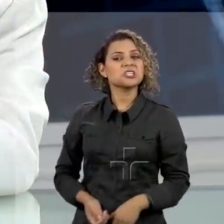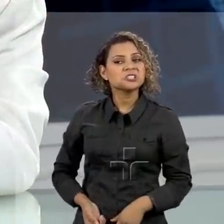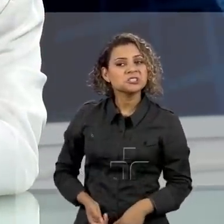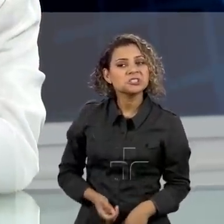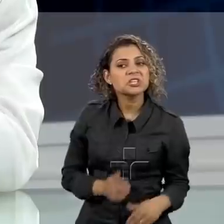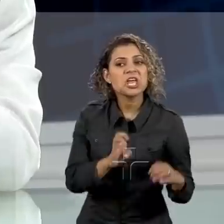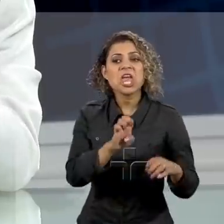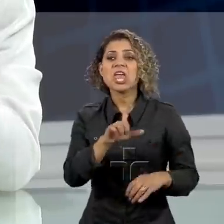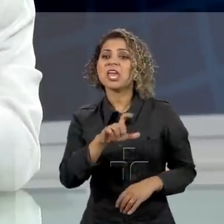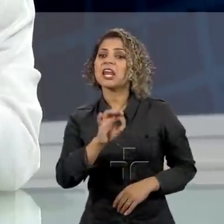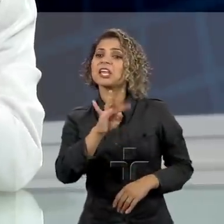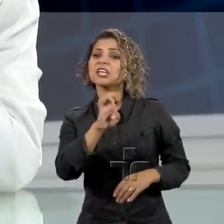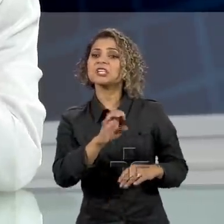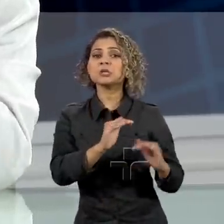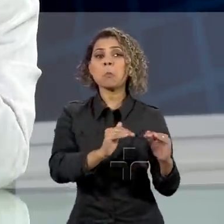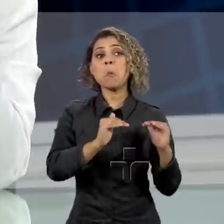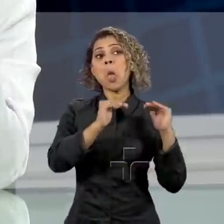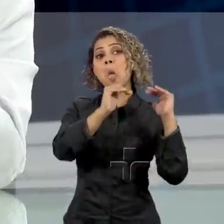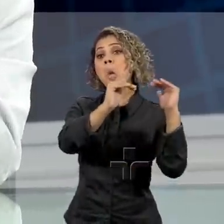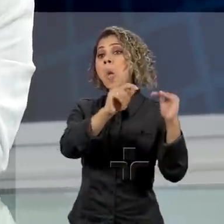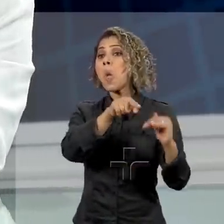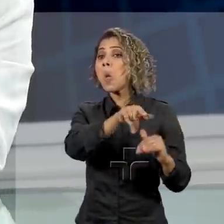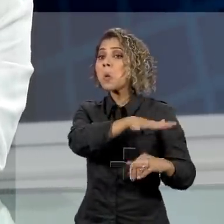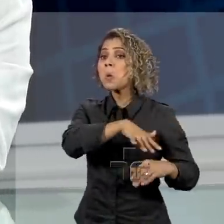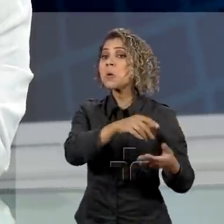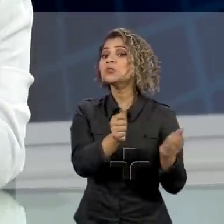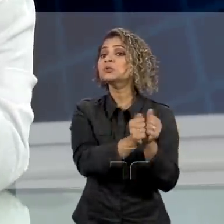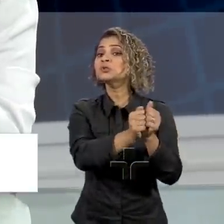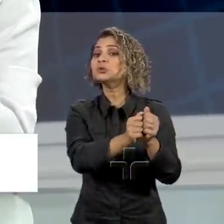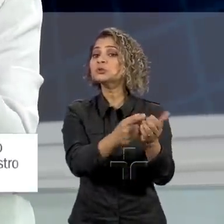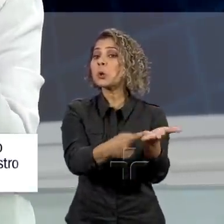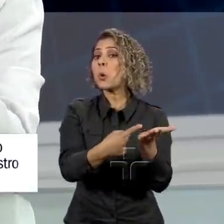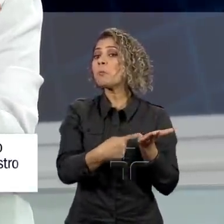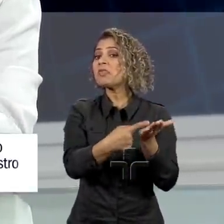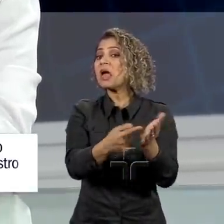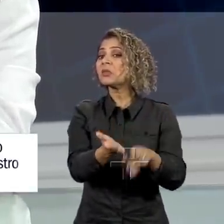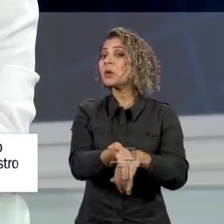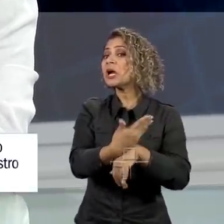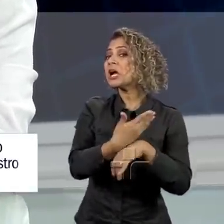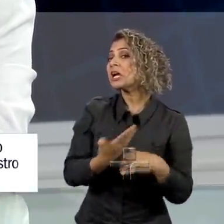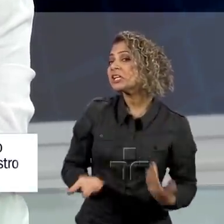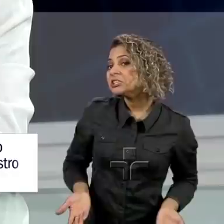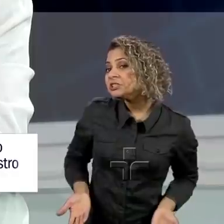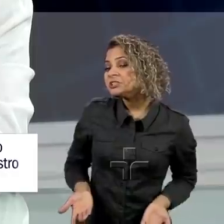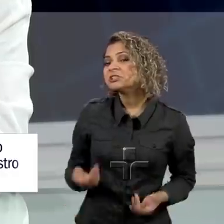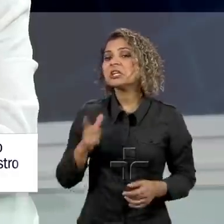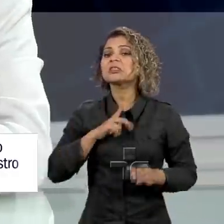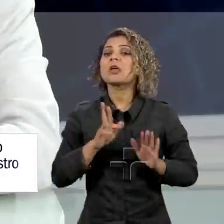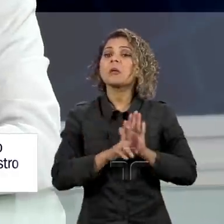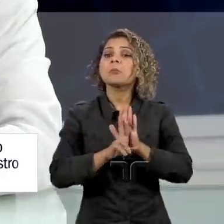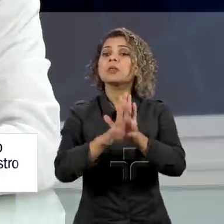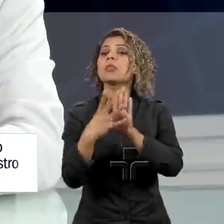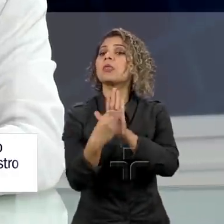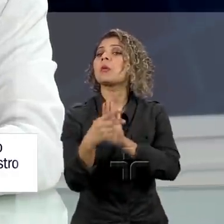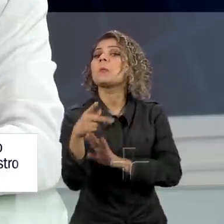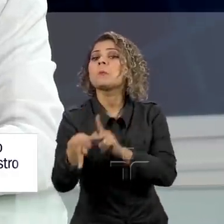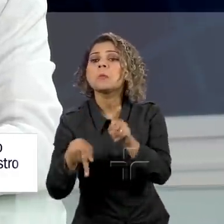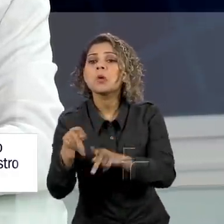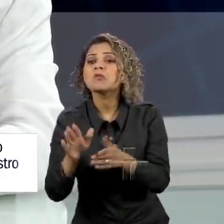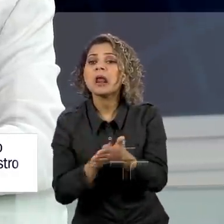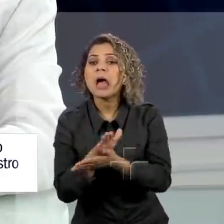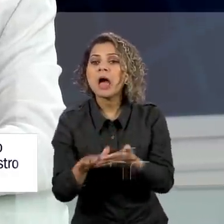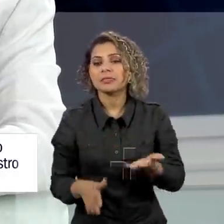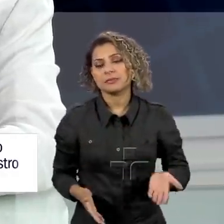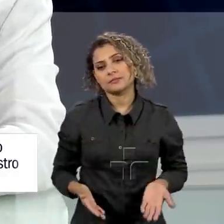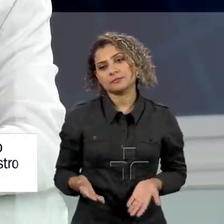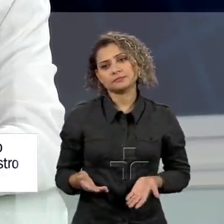estão... Ele não falou em elites, mas podia falar. Que as elites estão juntas para desarticular o representante do povo. Quando, na verdade, o Lula vivia